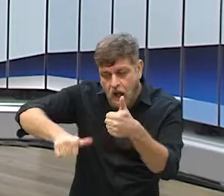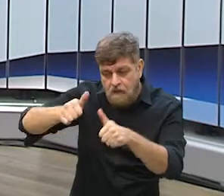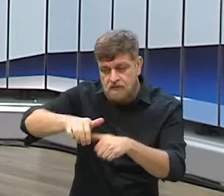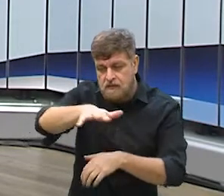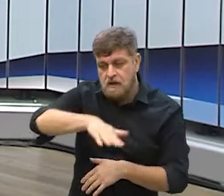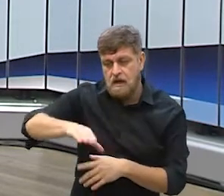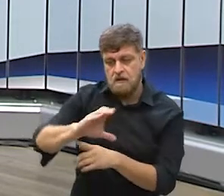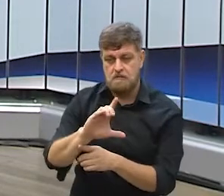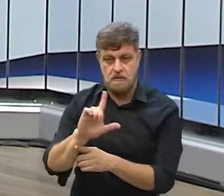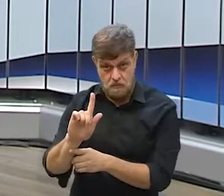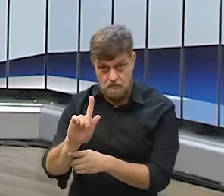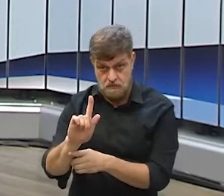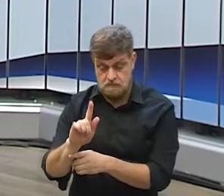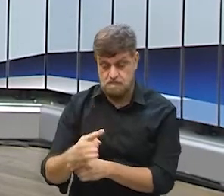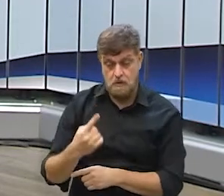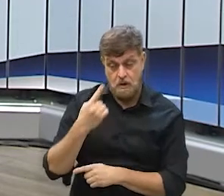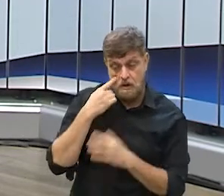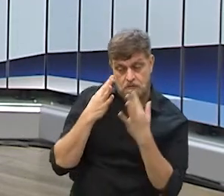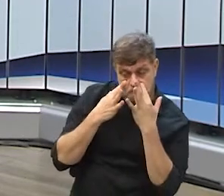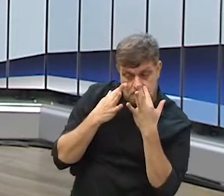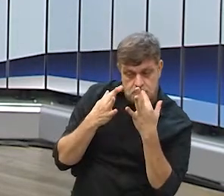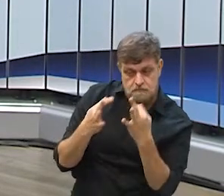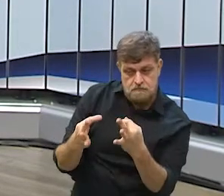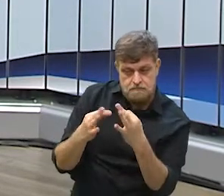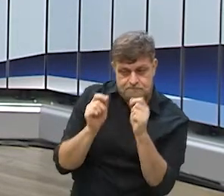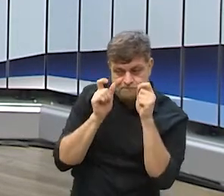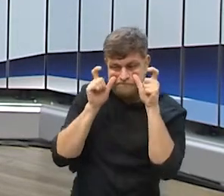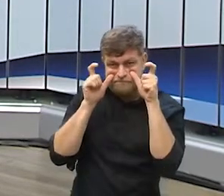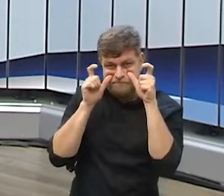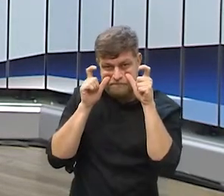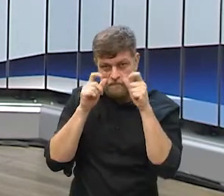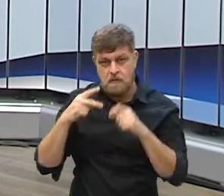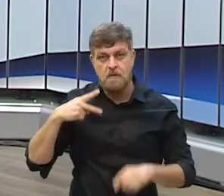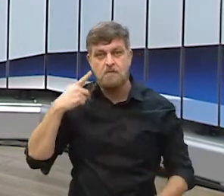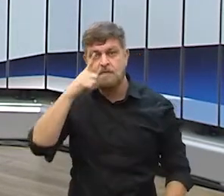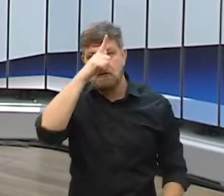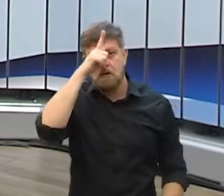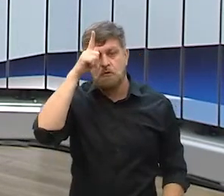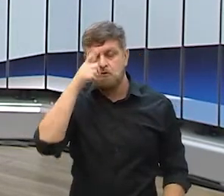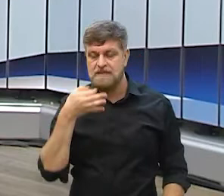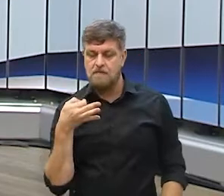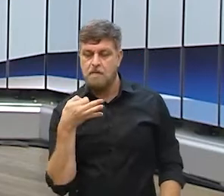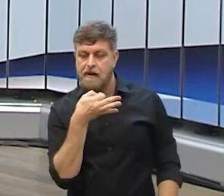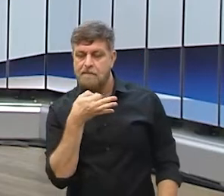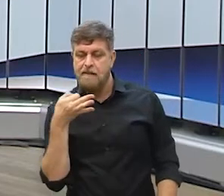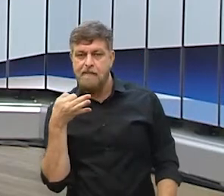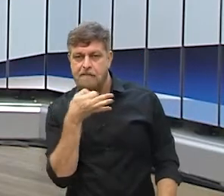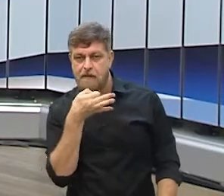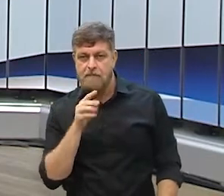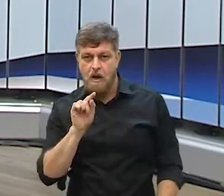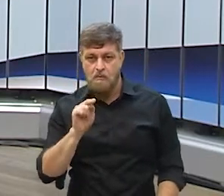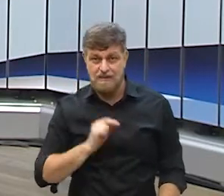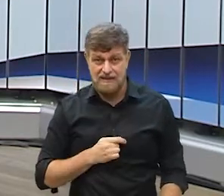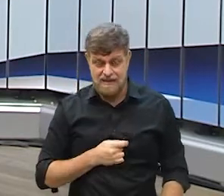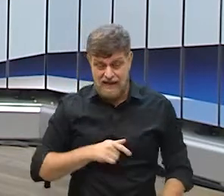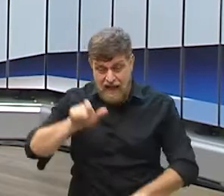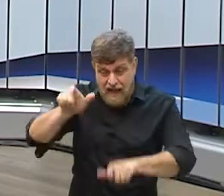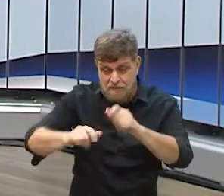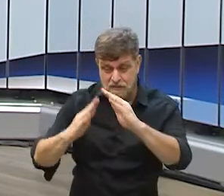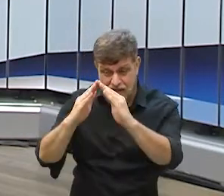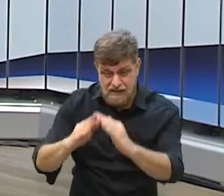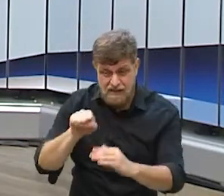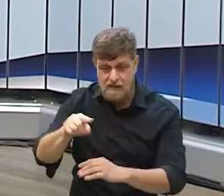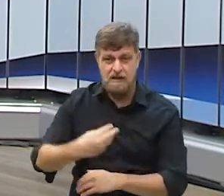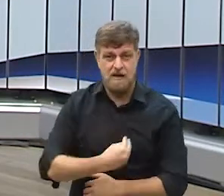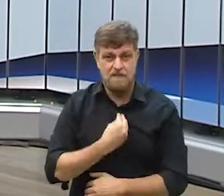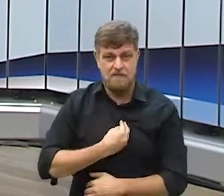distrito do Campo Grande e me chamou a atenção uma fala do vereador Gustavo Peta, quando ele diz que milhares de pessoas moram lá,